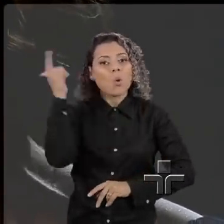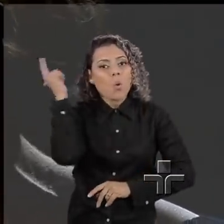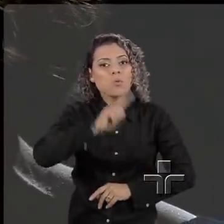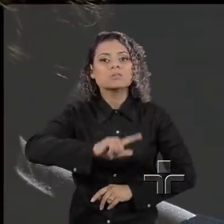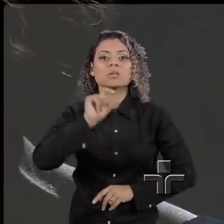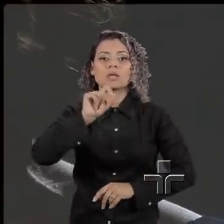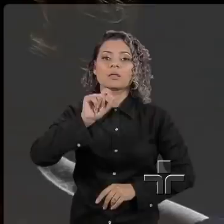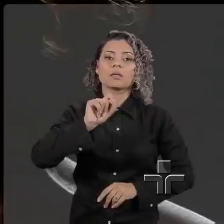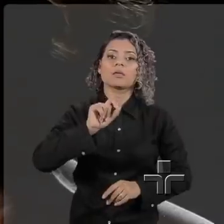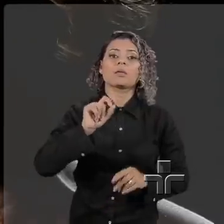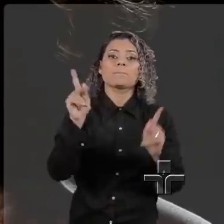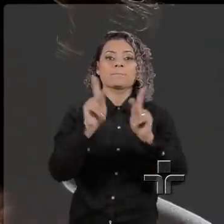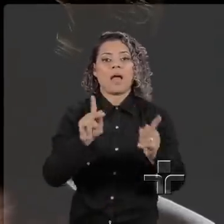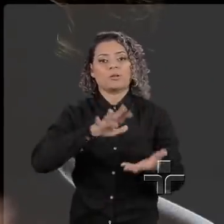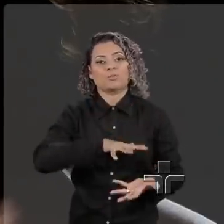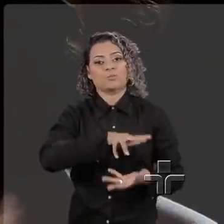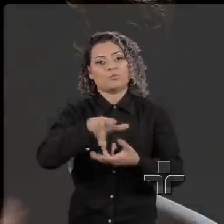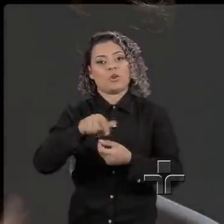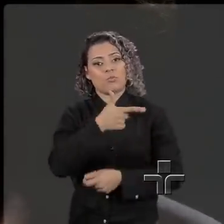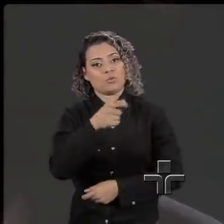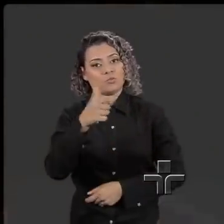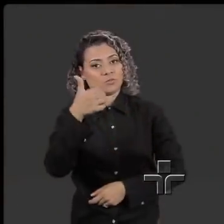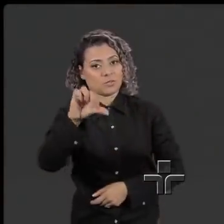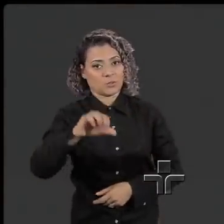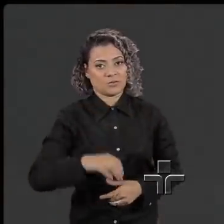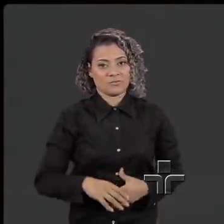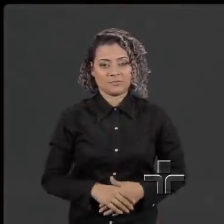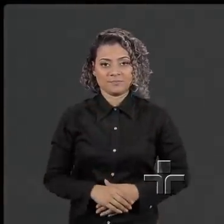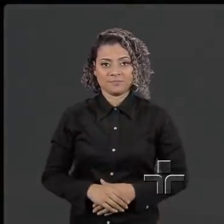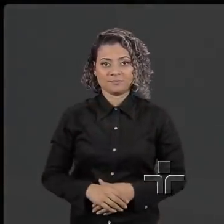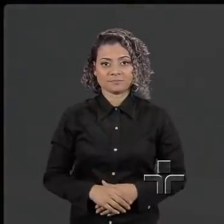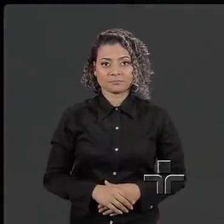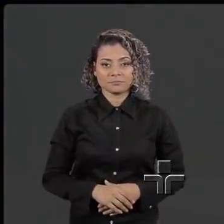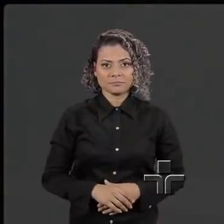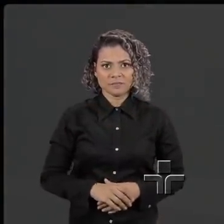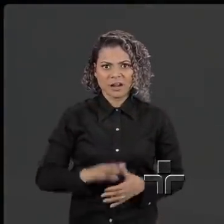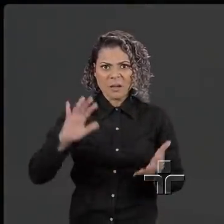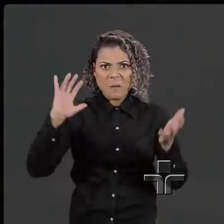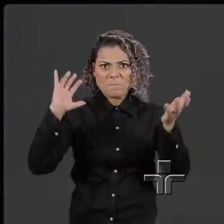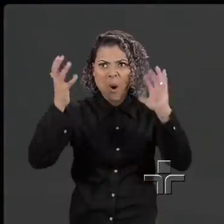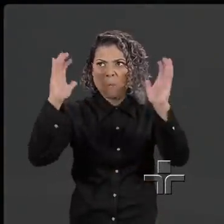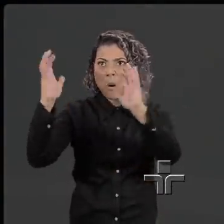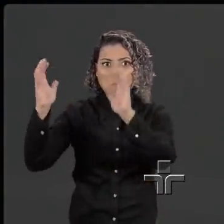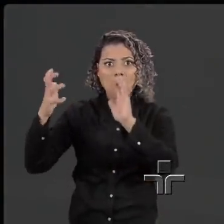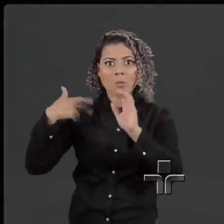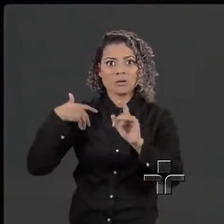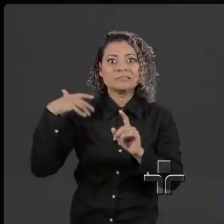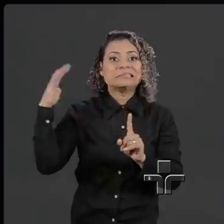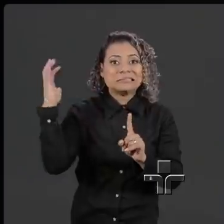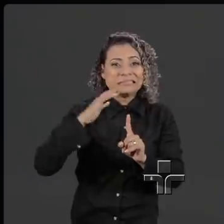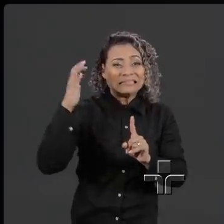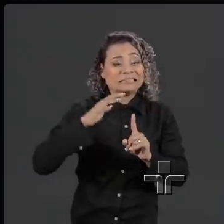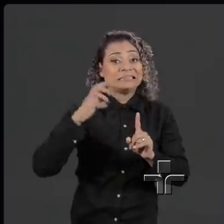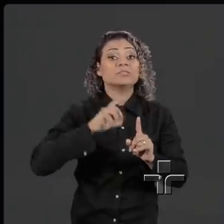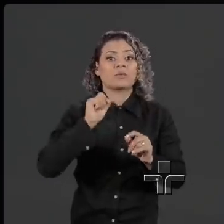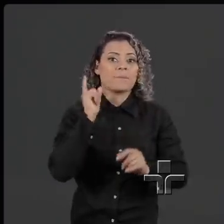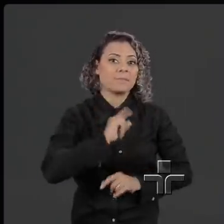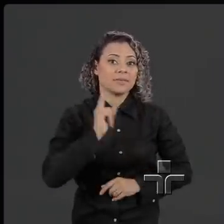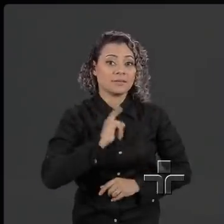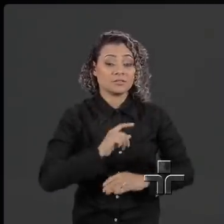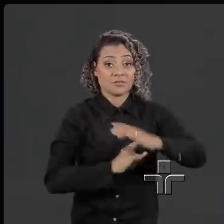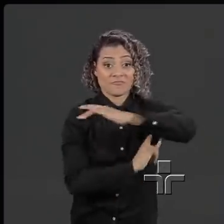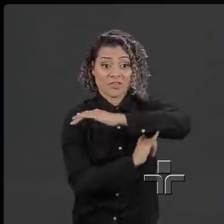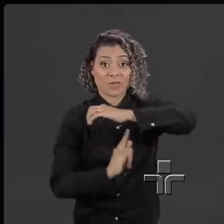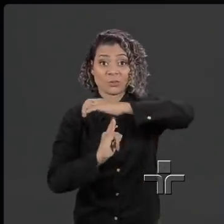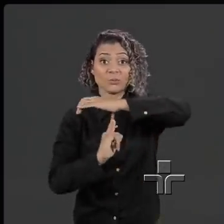os alicerces da paz no mundo para 2019. A força da natureza castigou Belo Horizonte. Um viaduto da década de 70